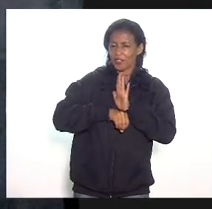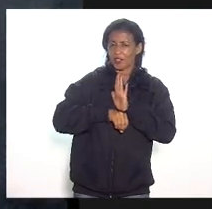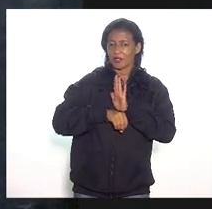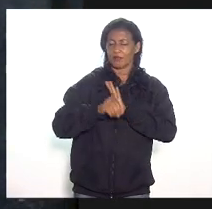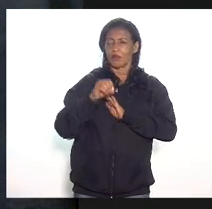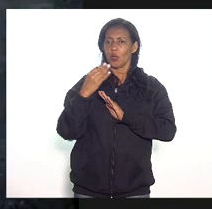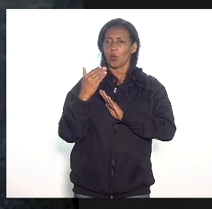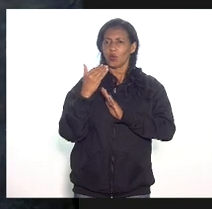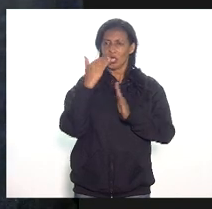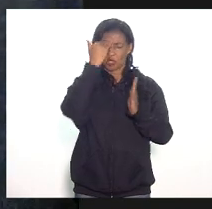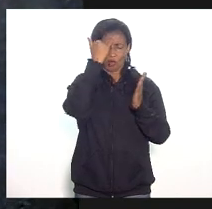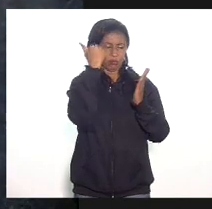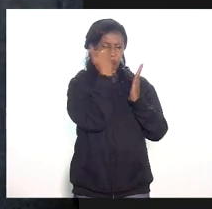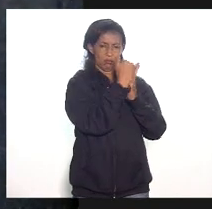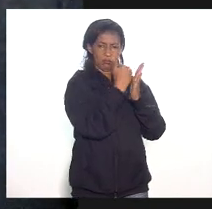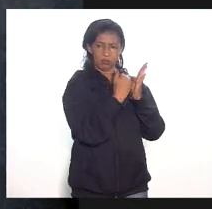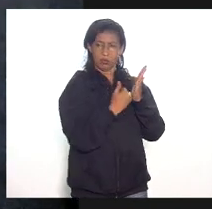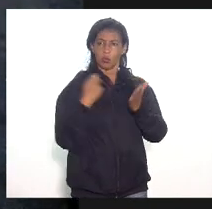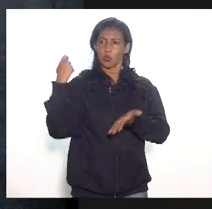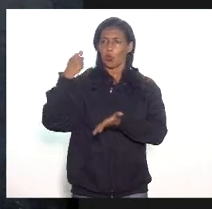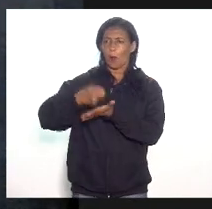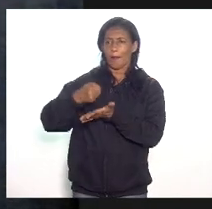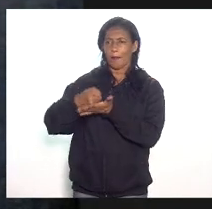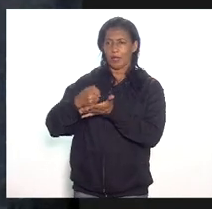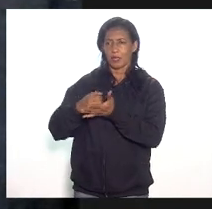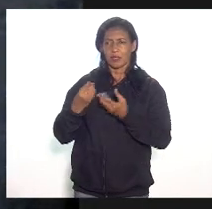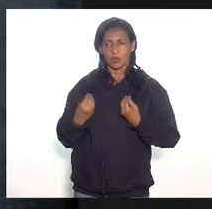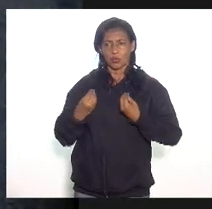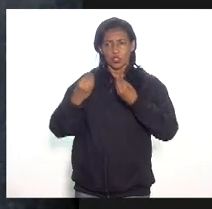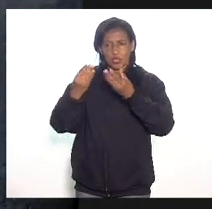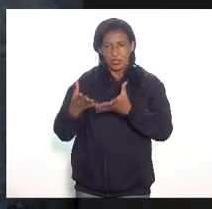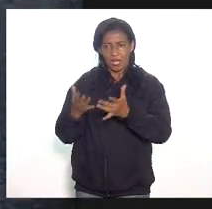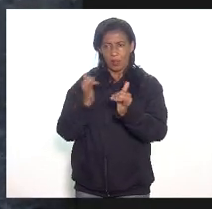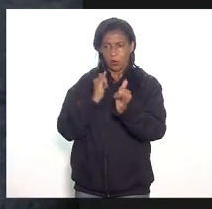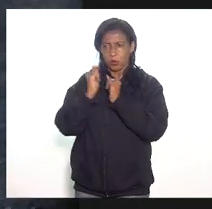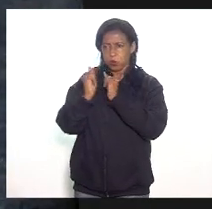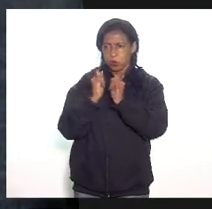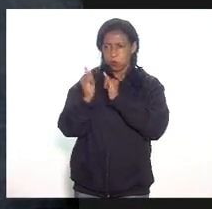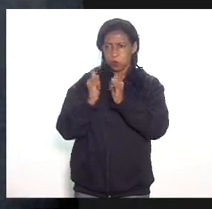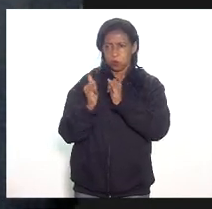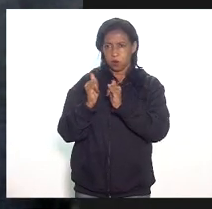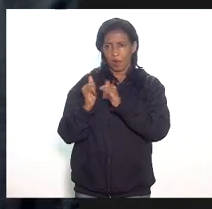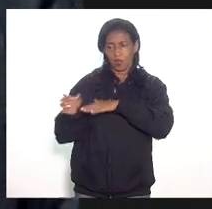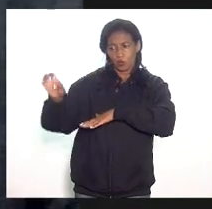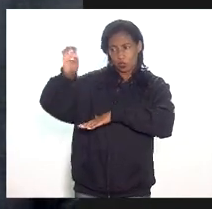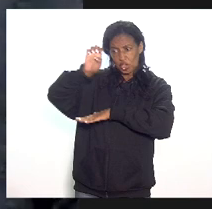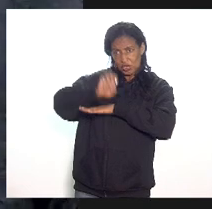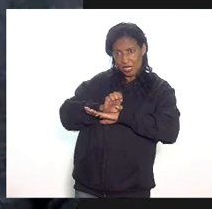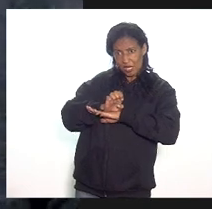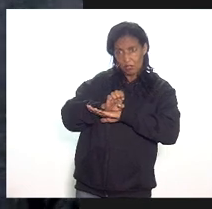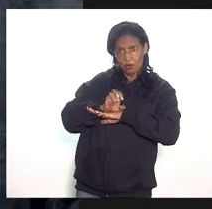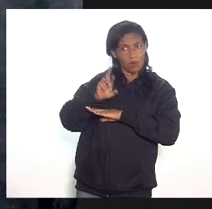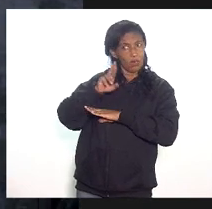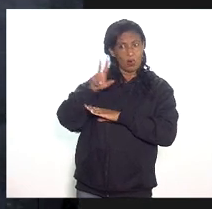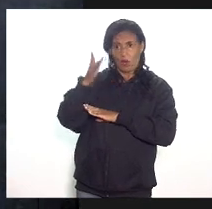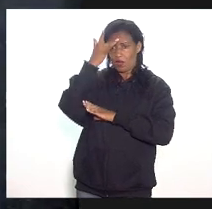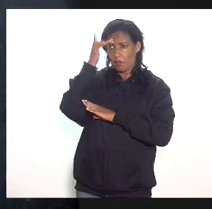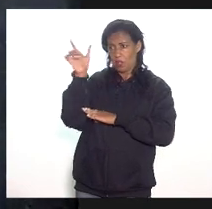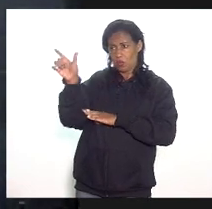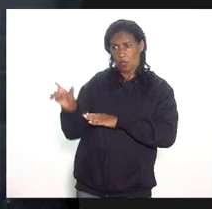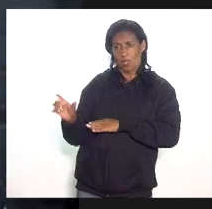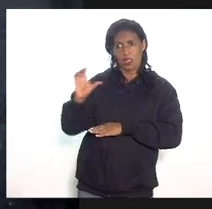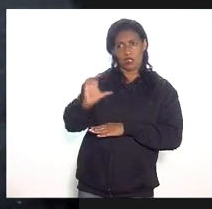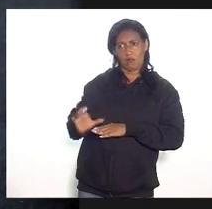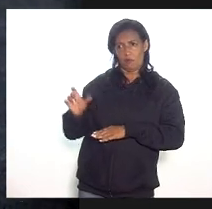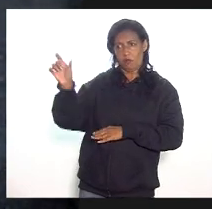A norma através da qual a obrigação de dar andamento ao processo é do Estado e não do cidadão. Além disso,